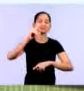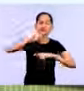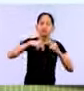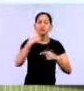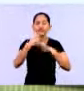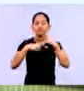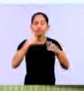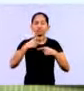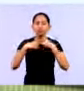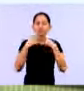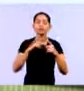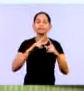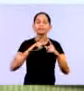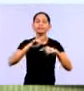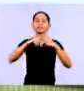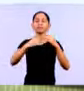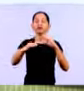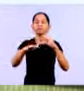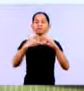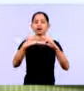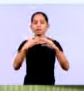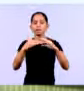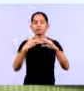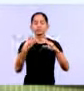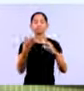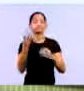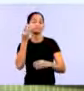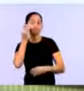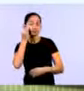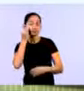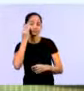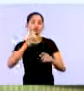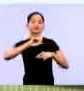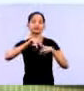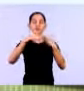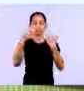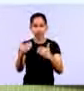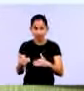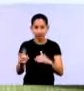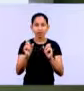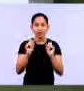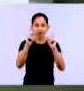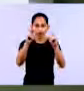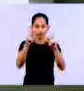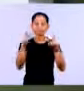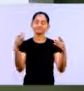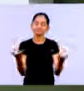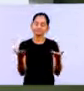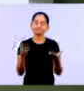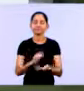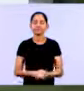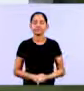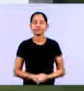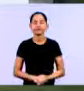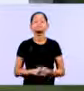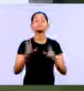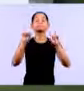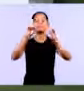dúvida, encaminhe durante a aula para vocês se resguardarem na hora da avaliação. Ok? Vamos lá.